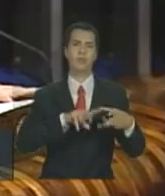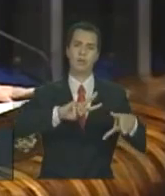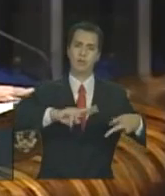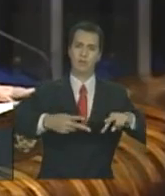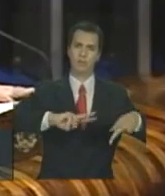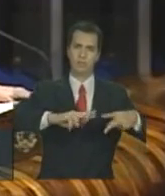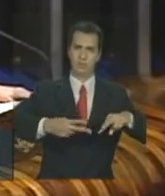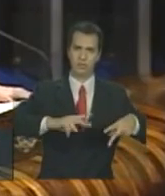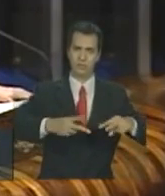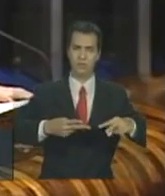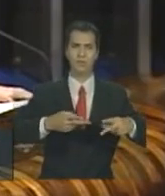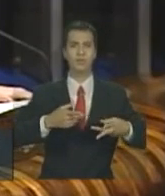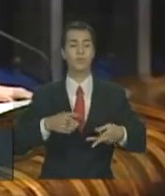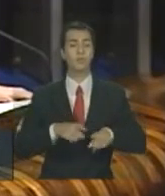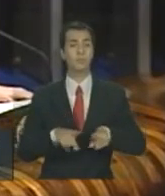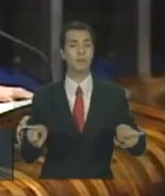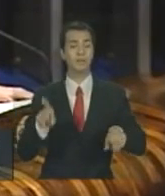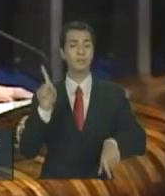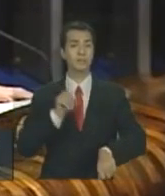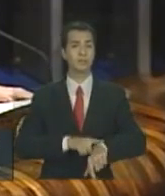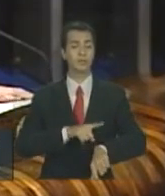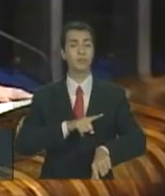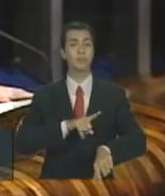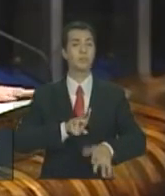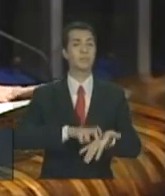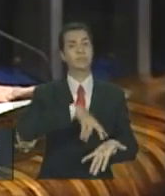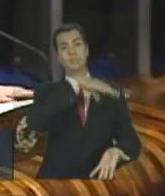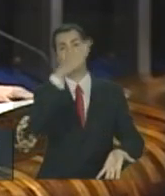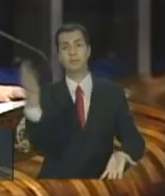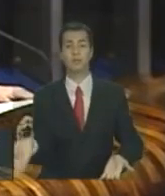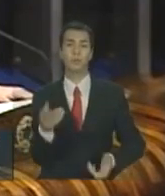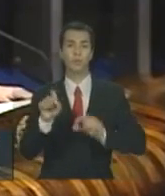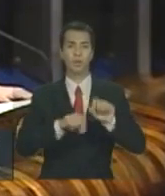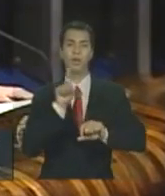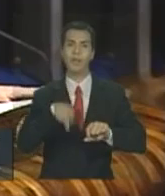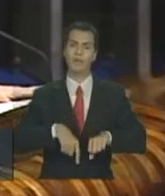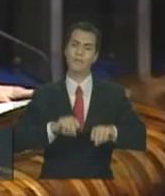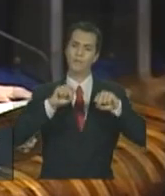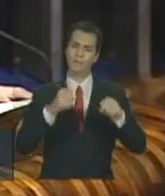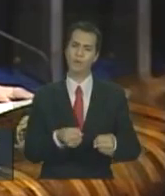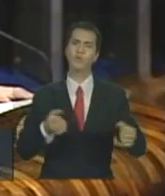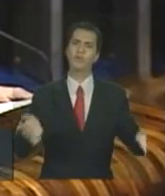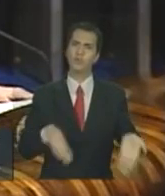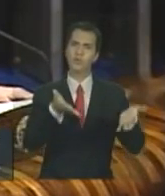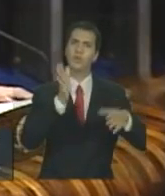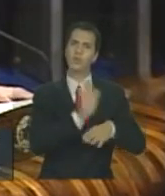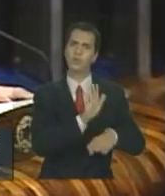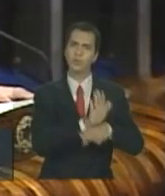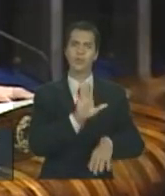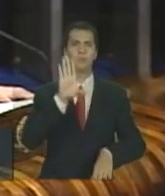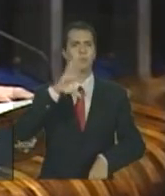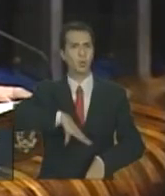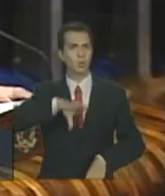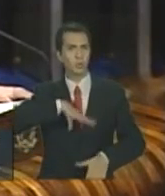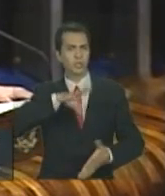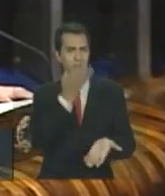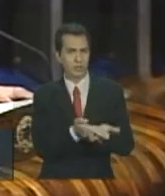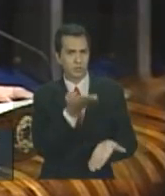a educação em tempo integral. A educação em tempo integral é reforço de português